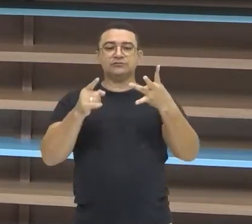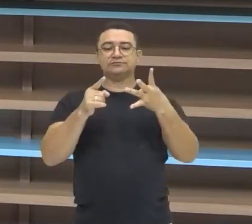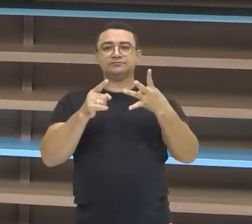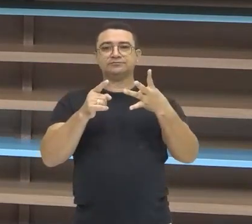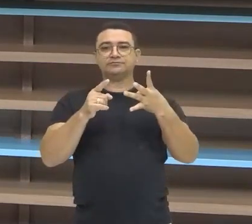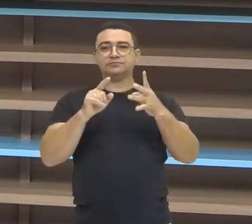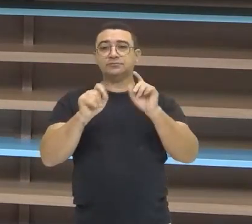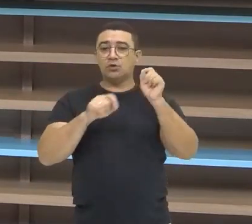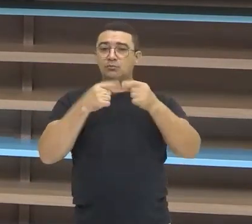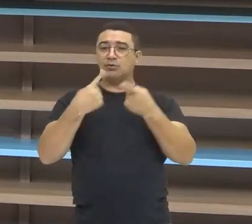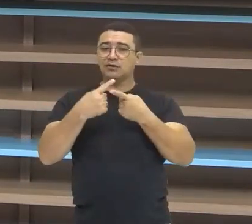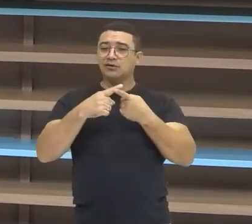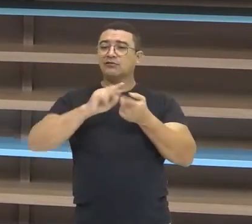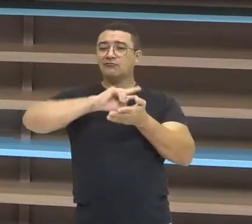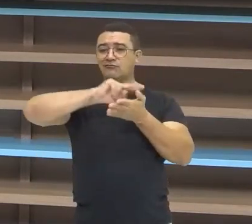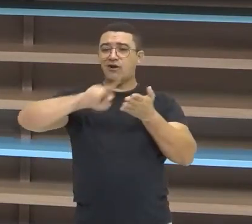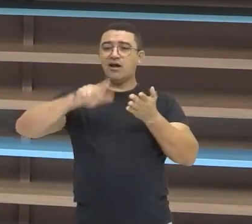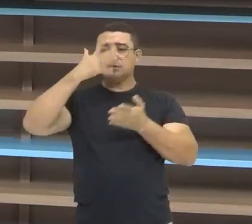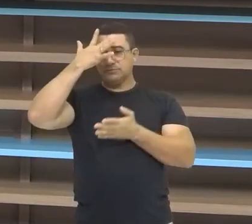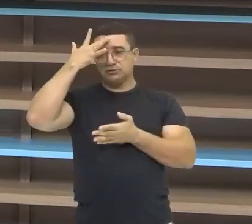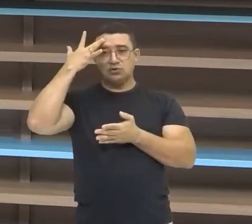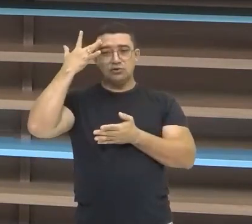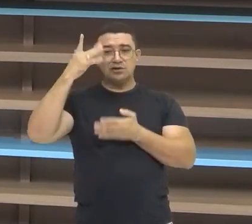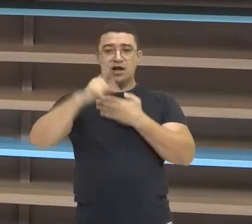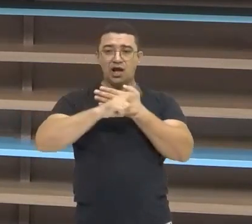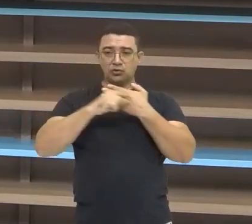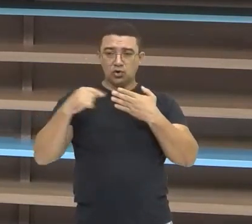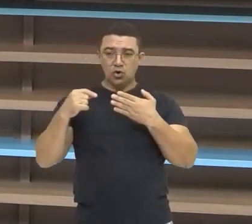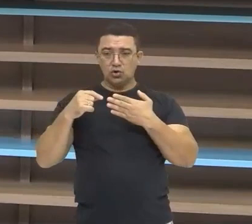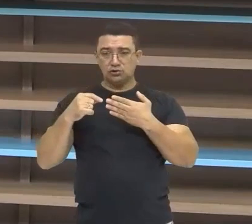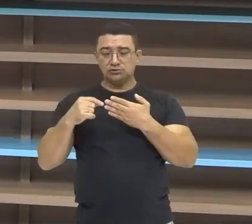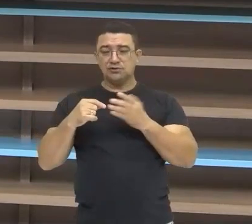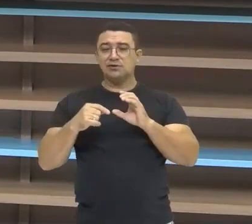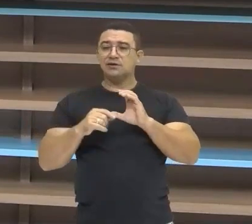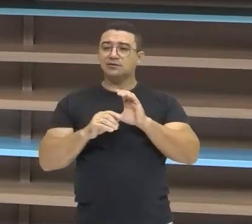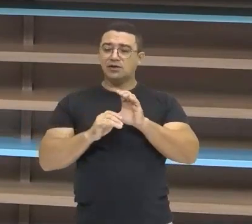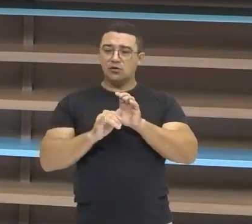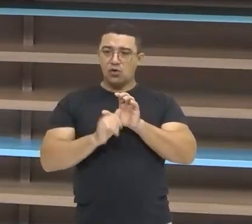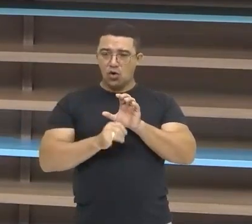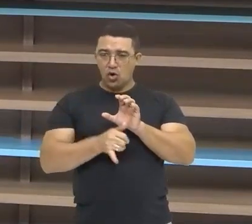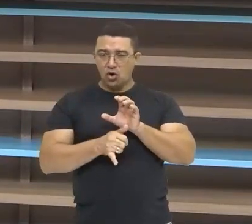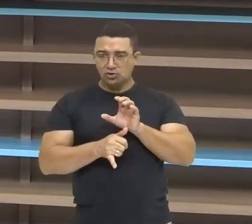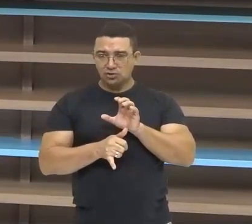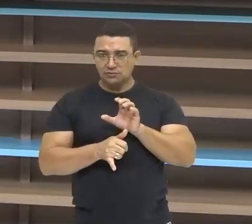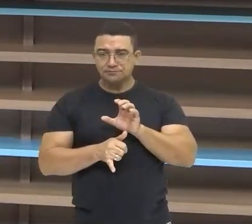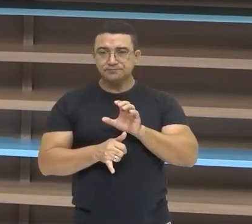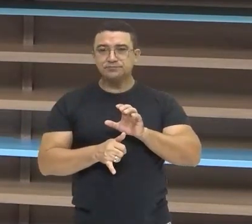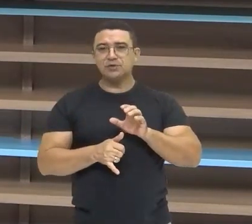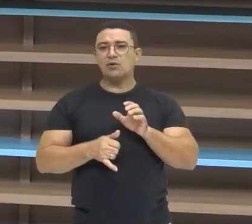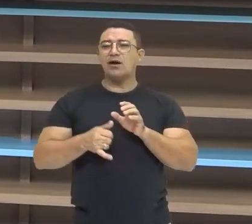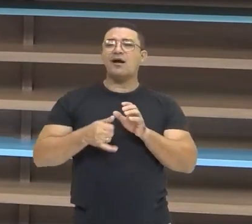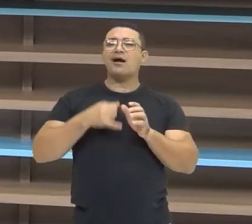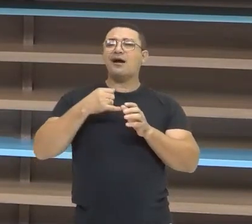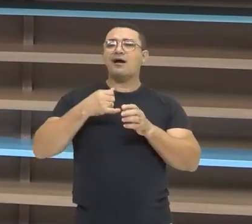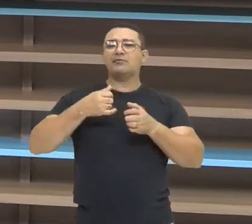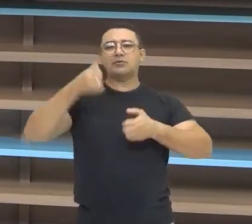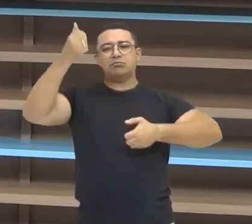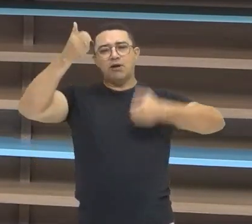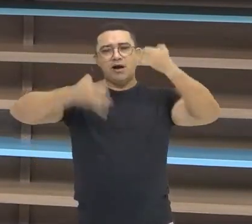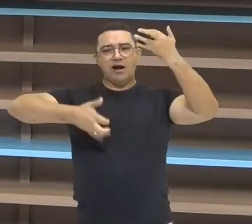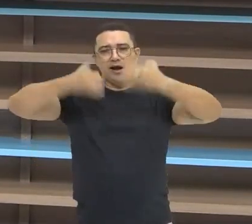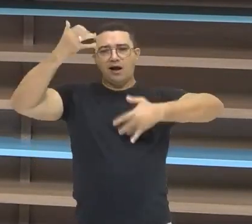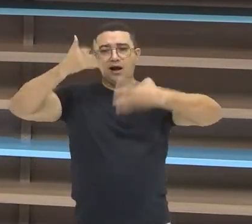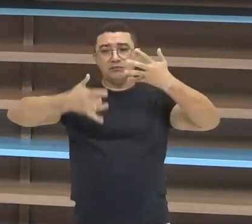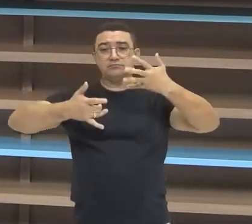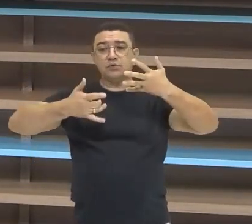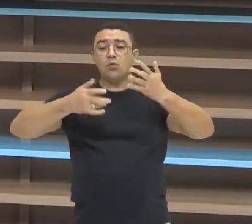vários, porque vieram muitos cronistas. Então eles relatavam, né? E as suas